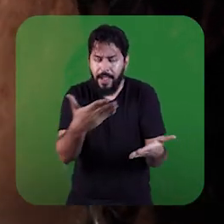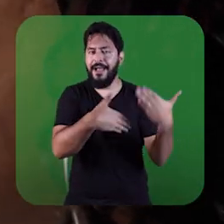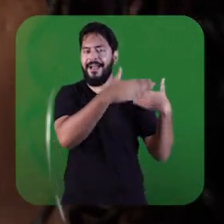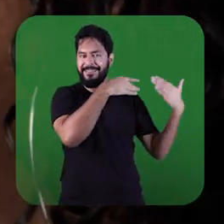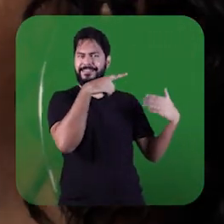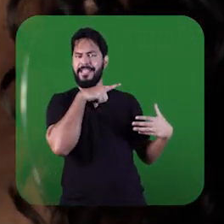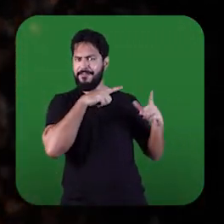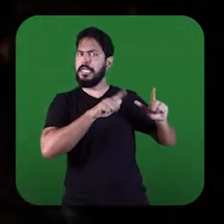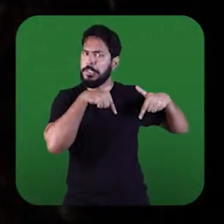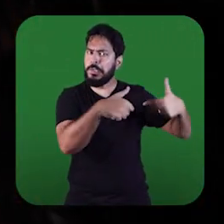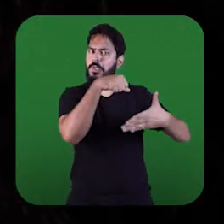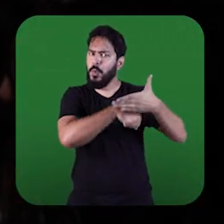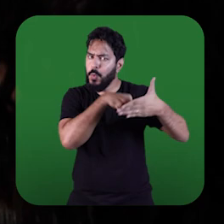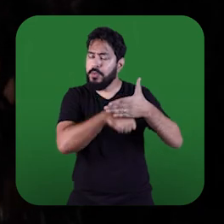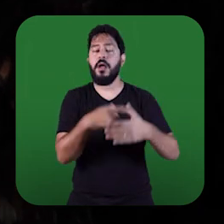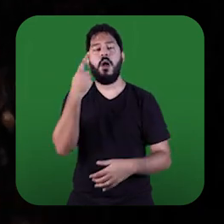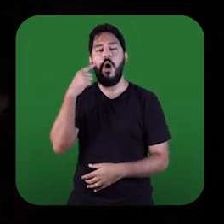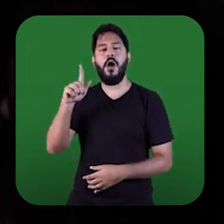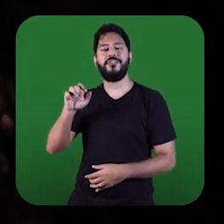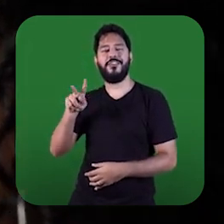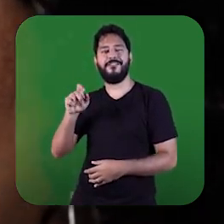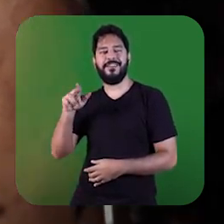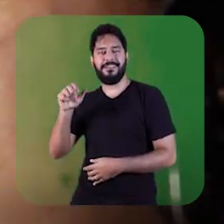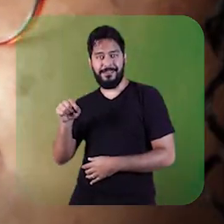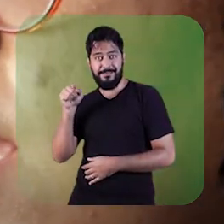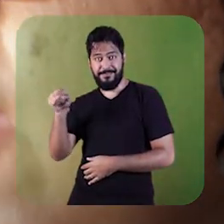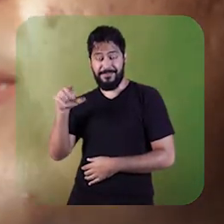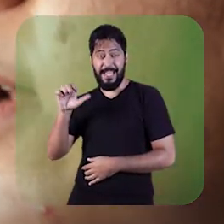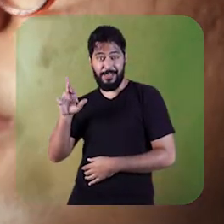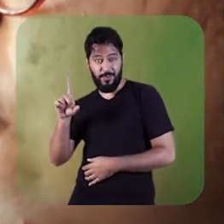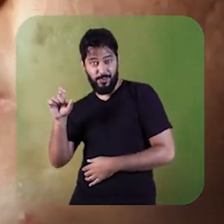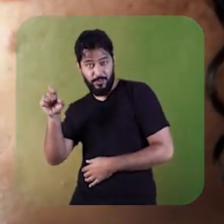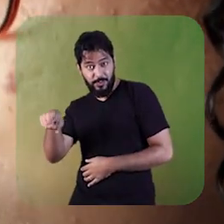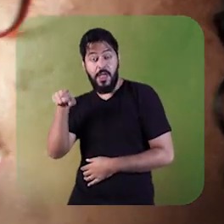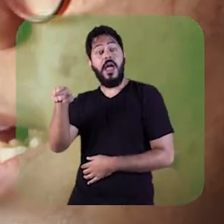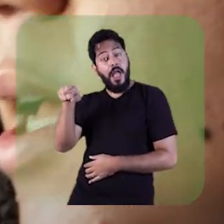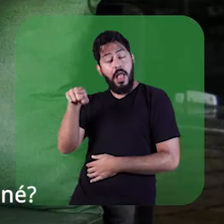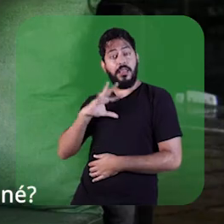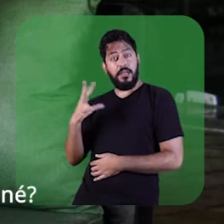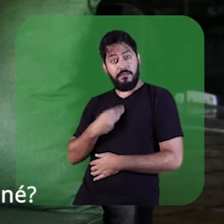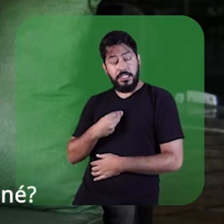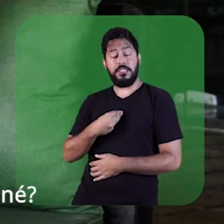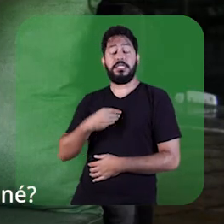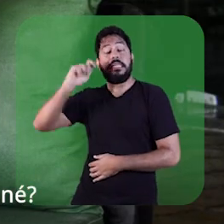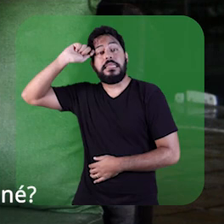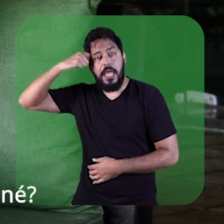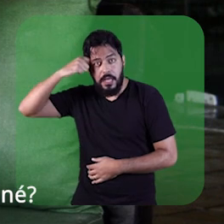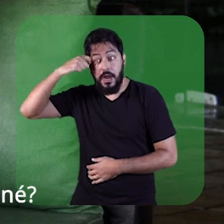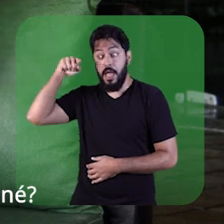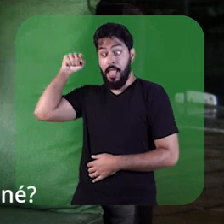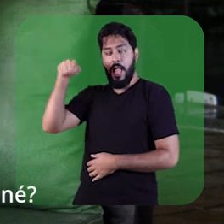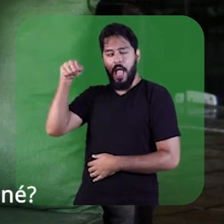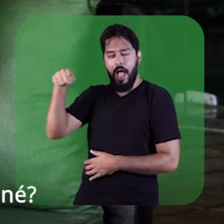assim, que eu queria referenciar é Giovana Cardoso, né, que é uma travesti negra. Foi a partir dela, né, que